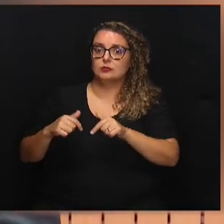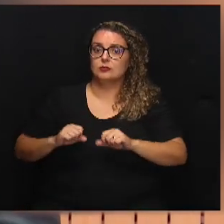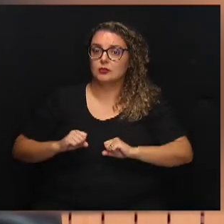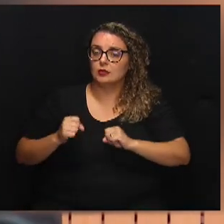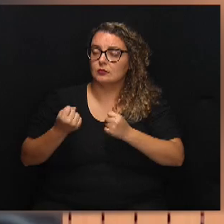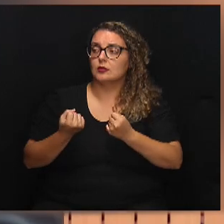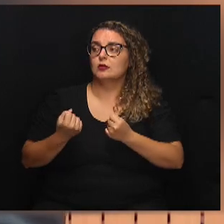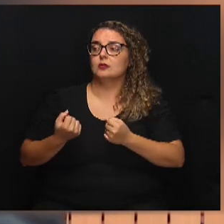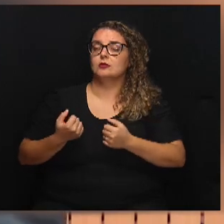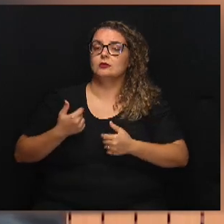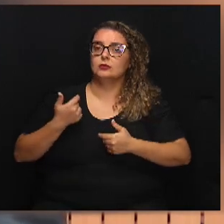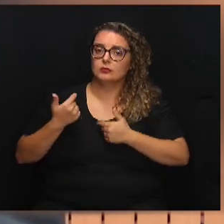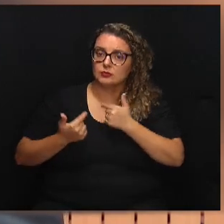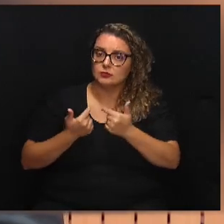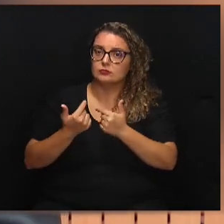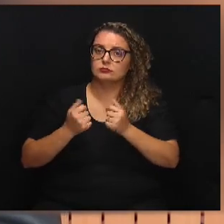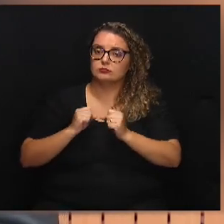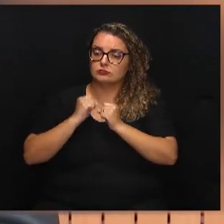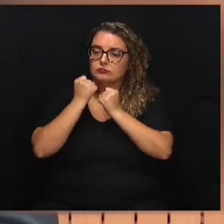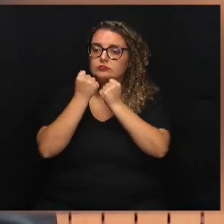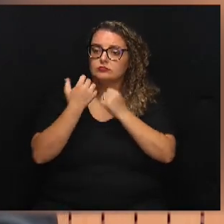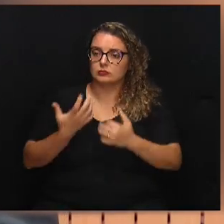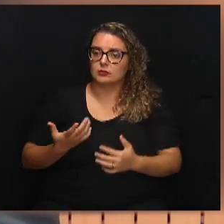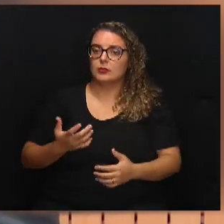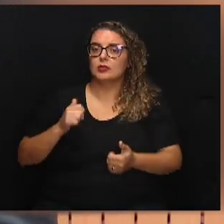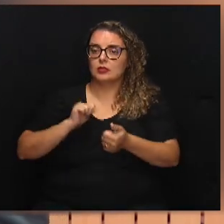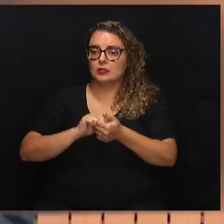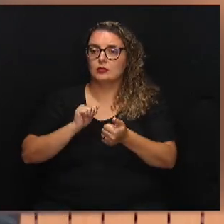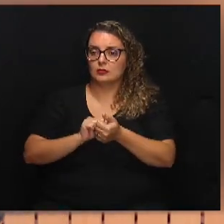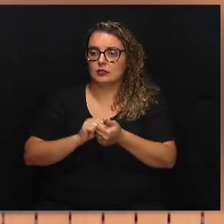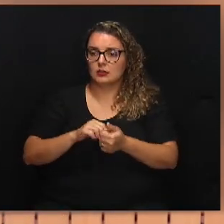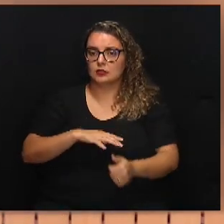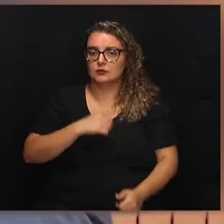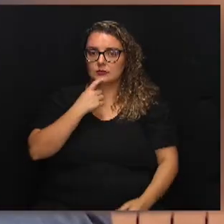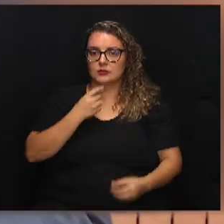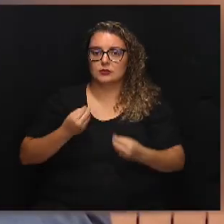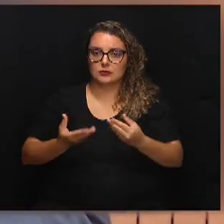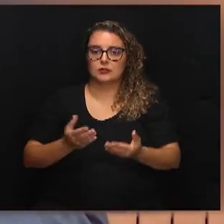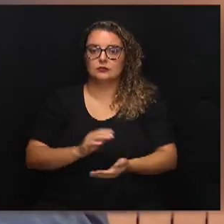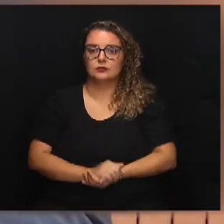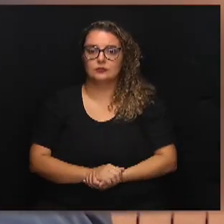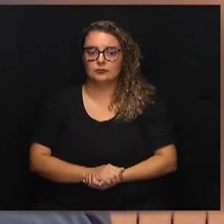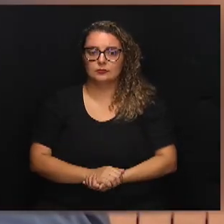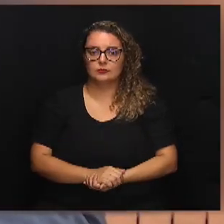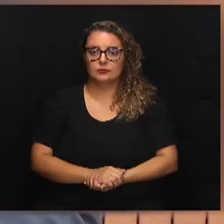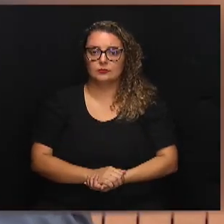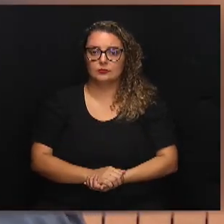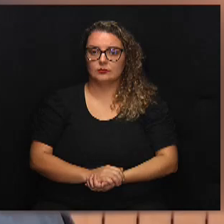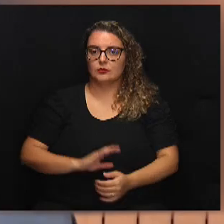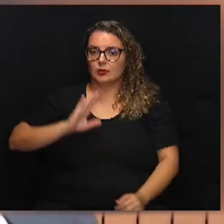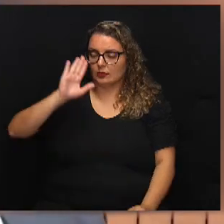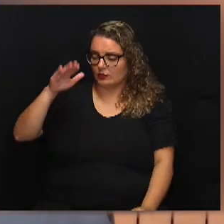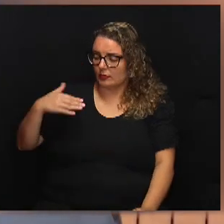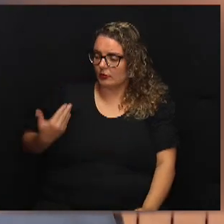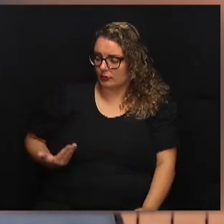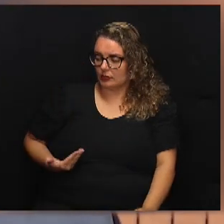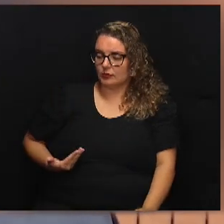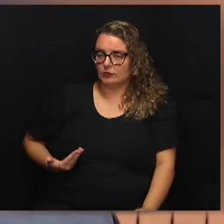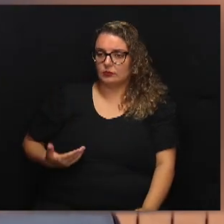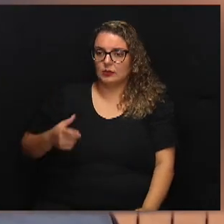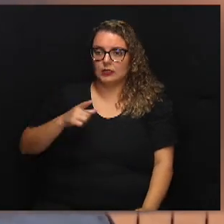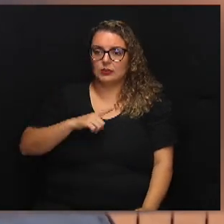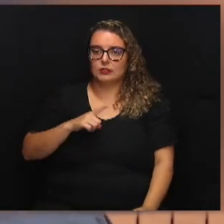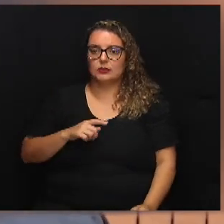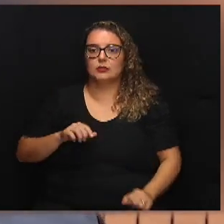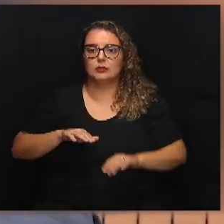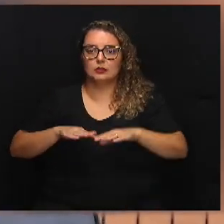seu trabalho, que sem dúvida dá uma qualidade para a cidade de Campinas. Foi um privilégio tê-lo aqui compondo